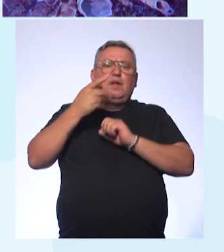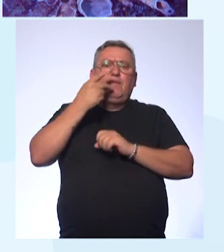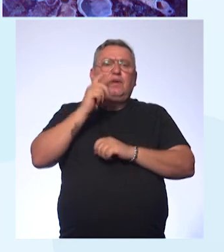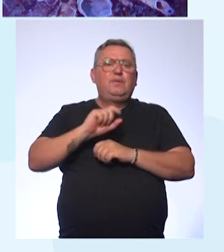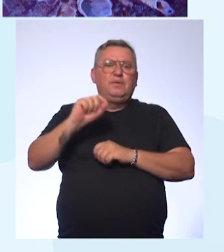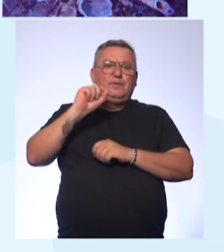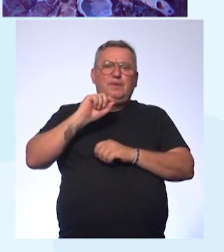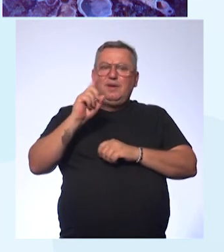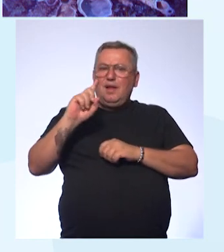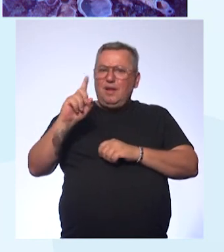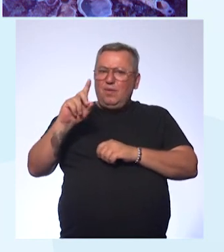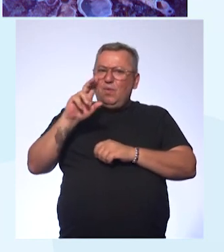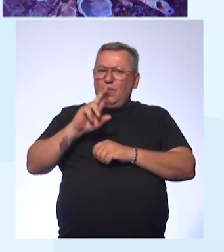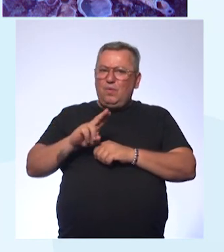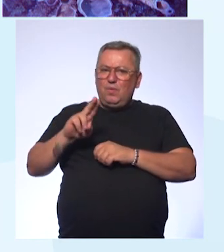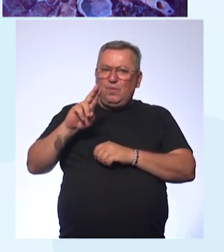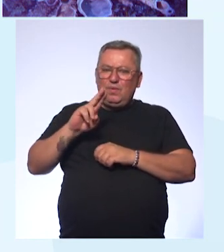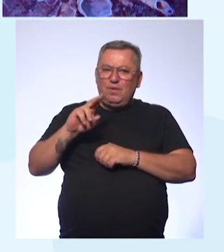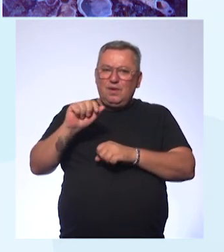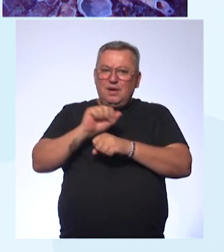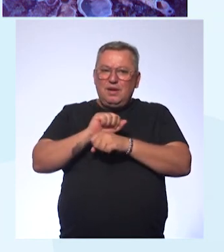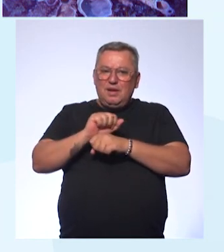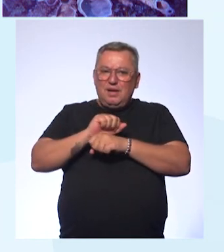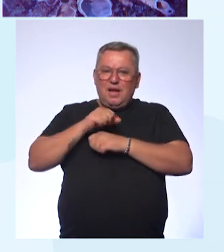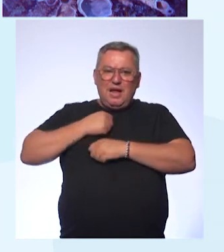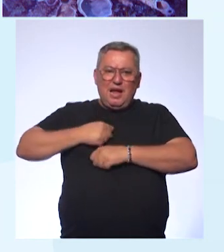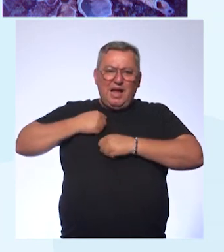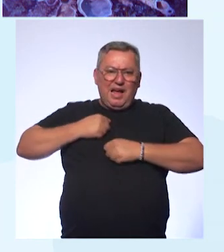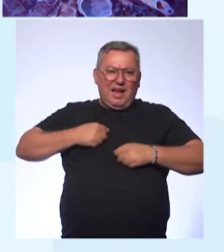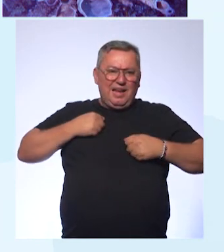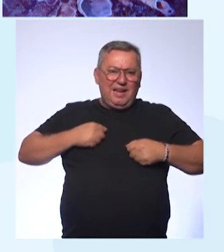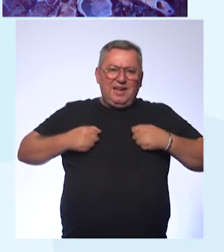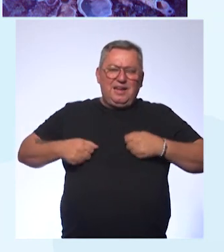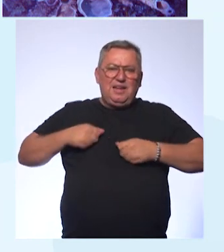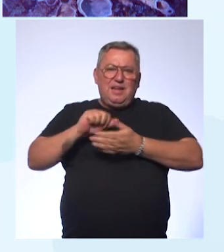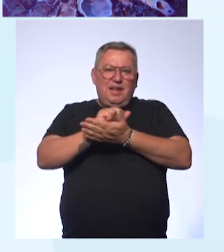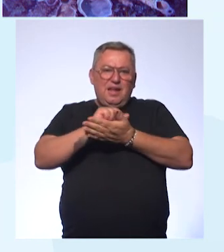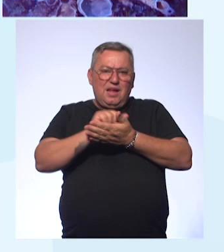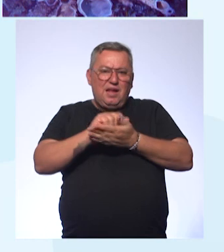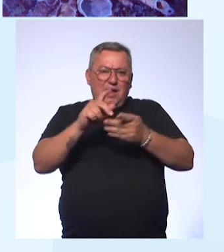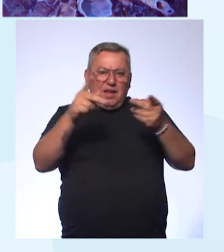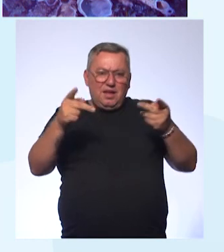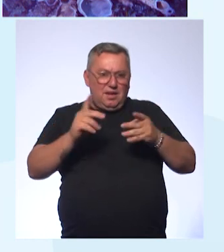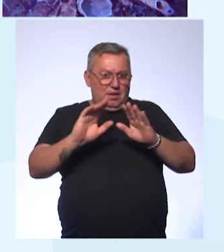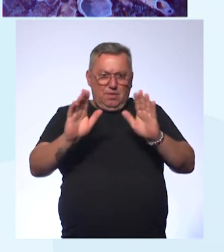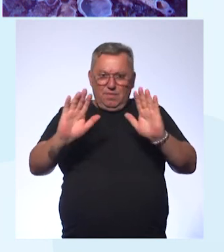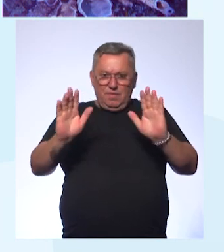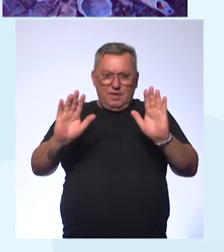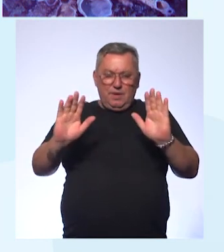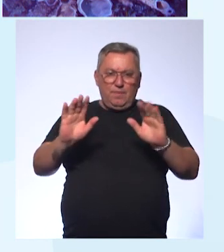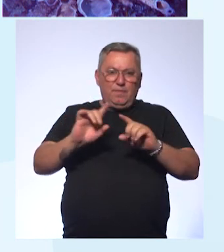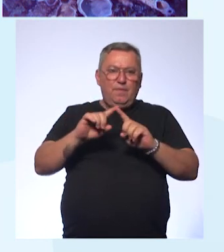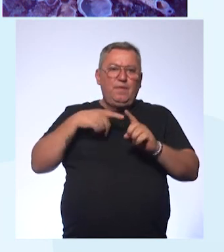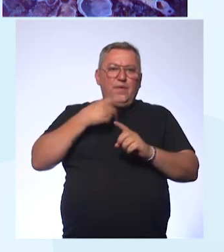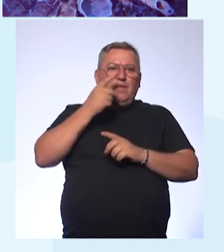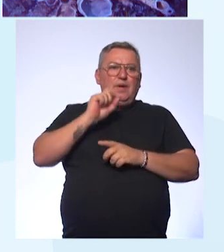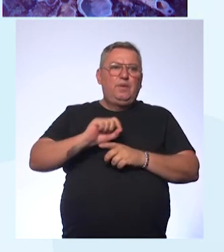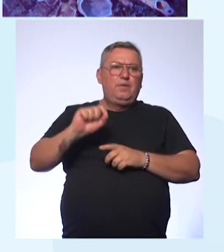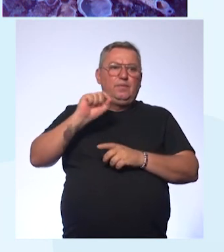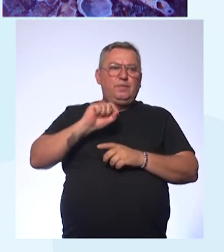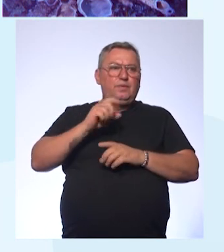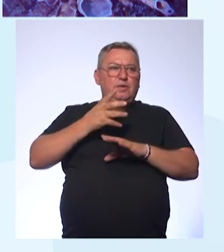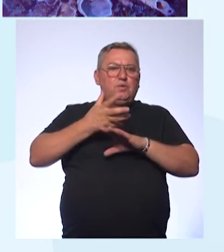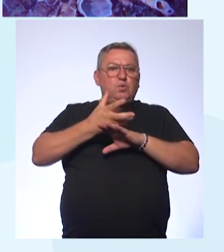falando daquela esponja que a gente usa para tomar banho, né? Ou que a gente usa para lavar louça, enfim. Essa